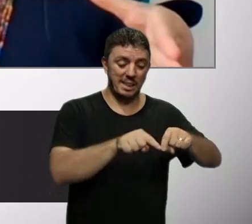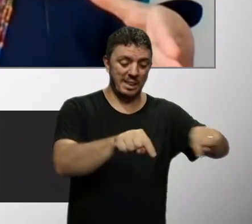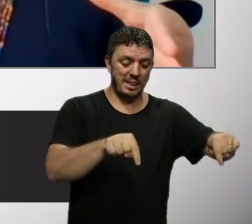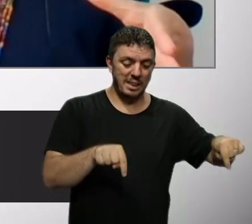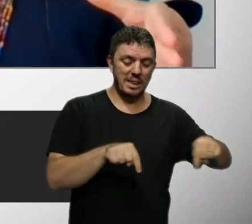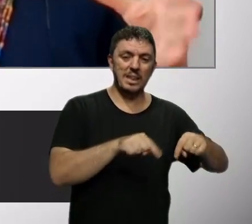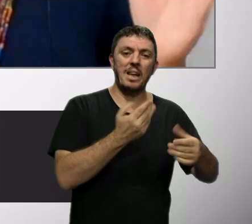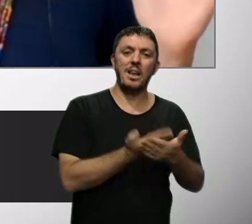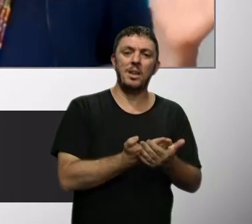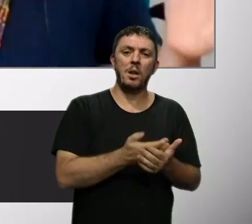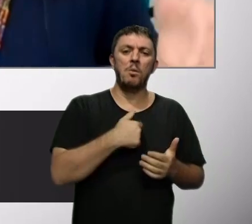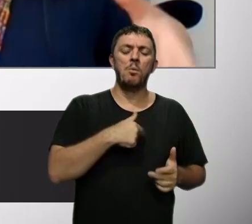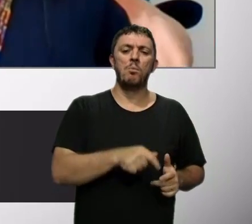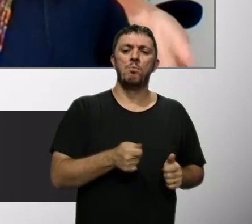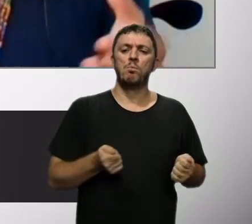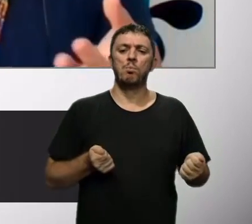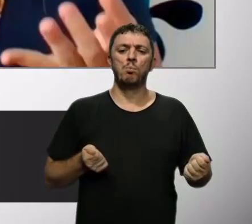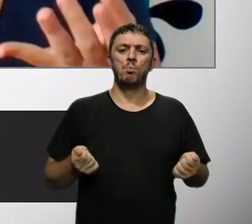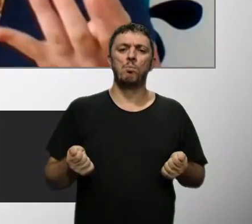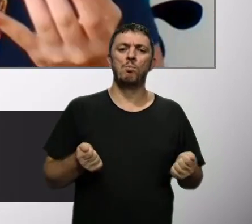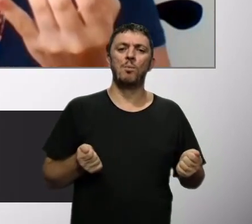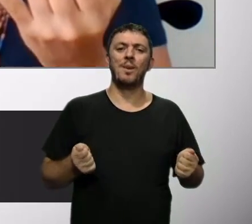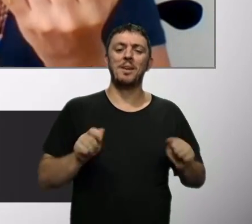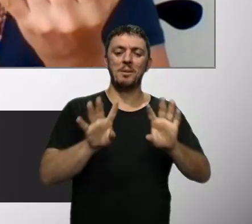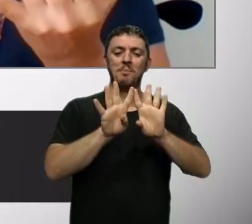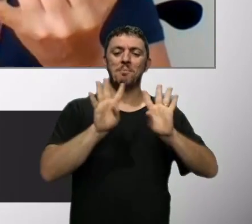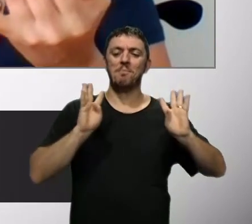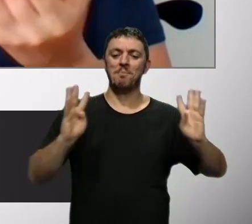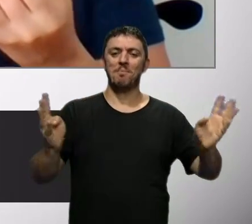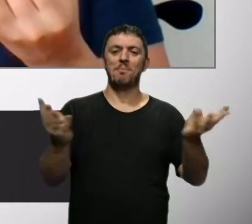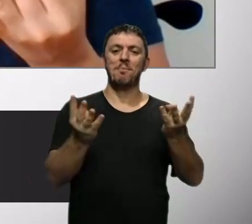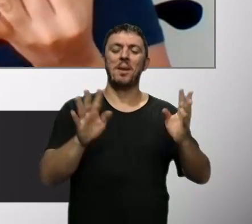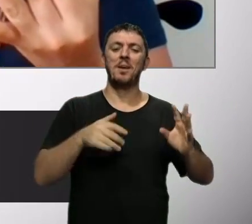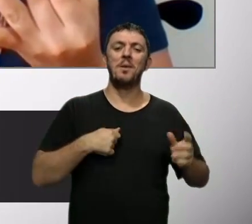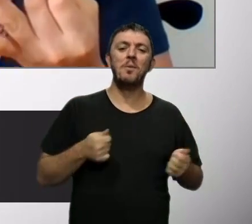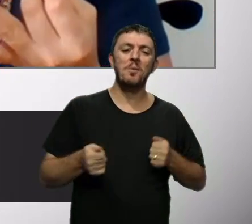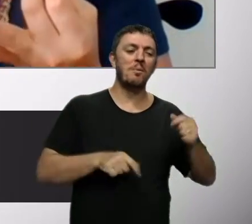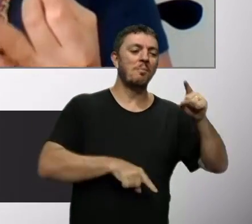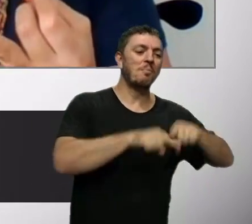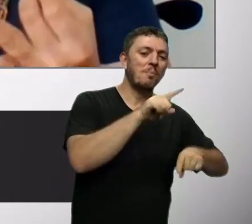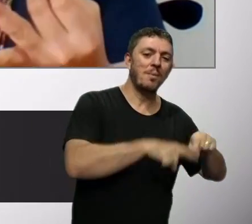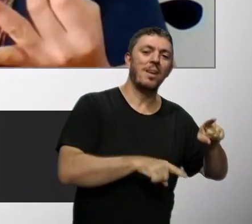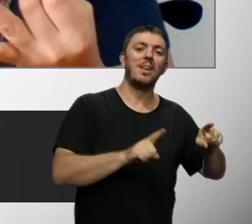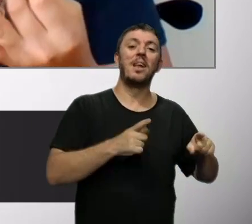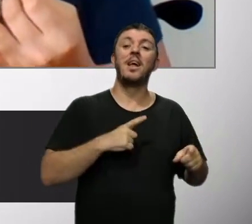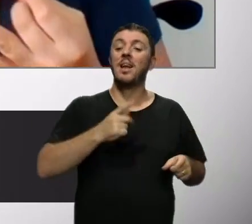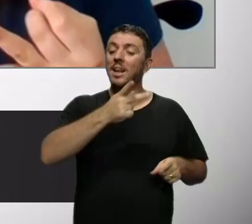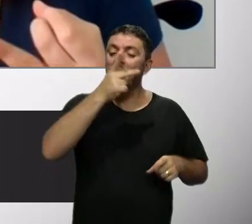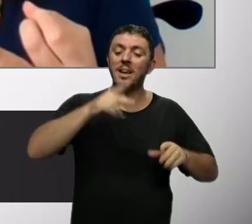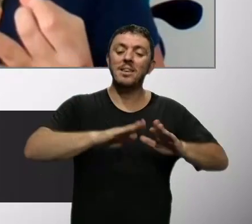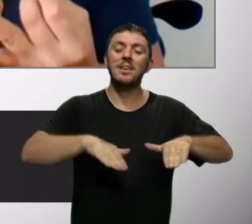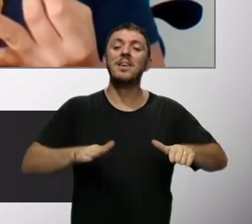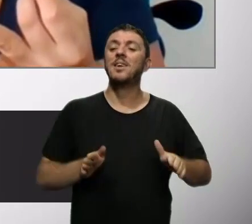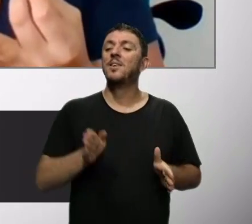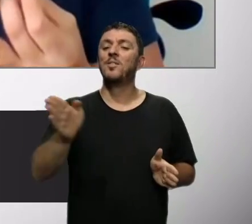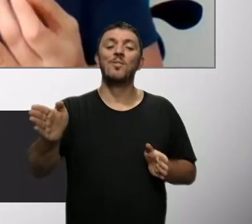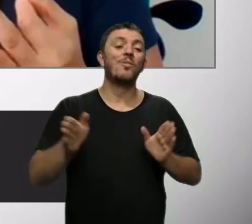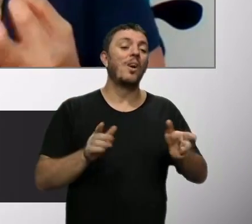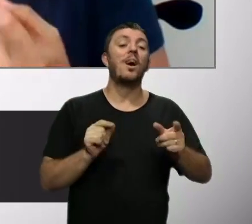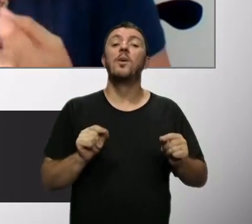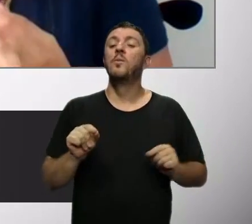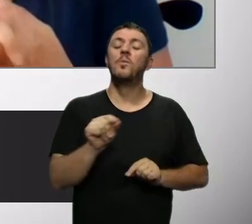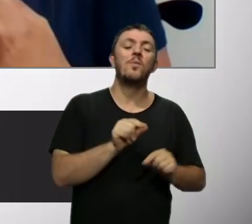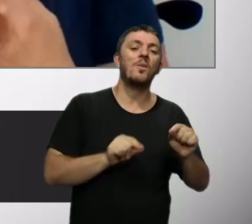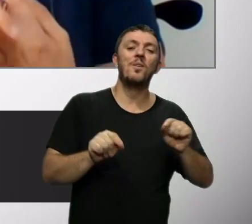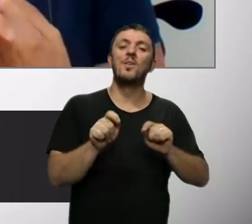um controle, você está ali entre quatro paredes, você controla o material, você controla o acesso que as crianças têm a tudo que está